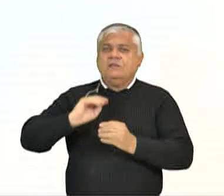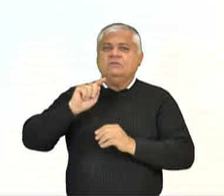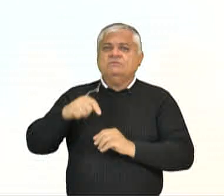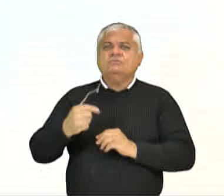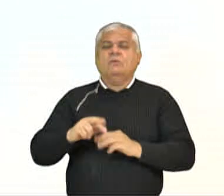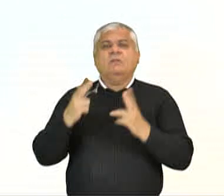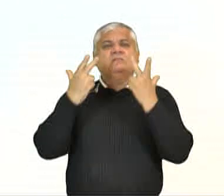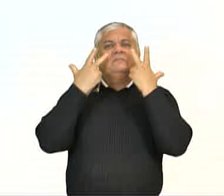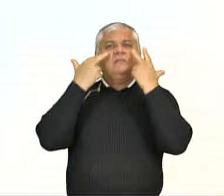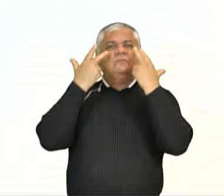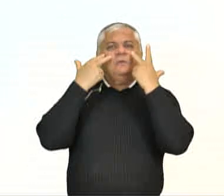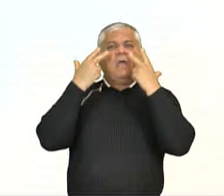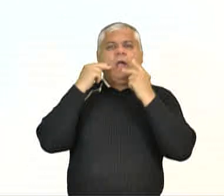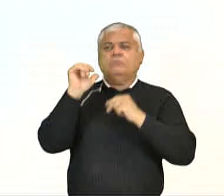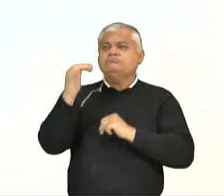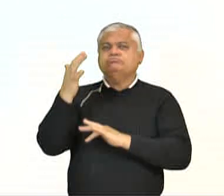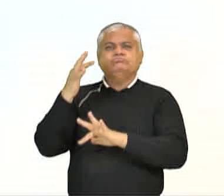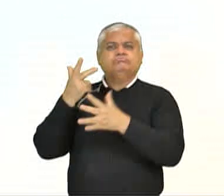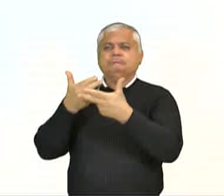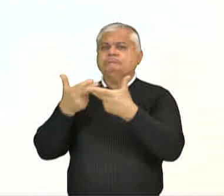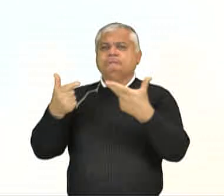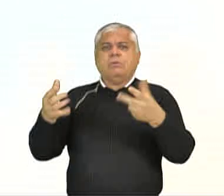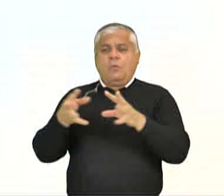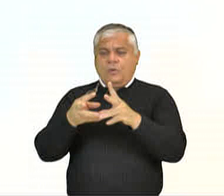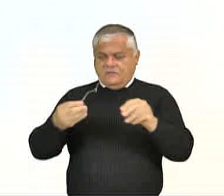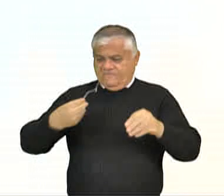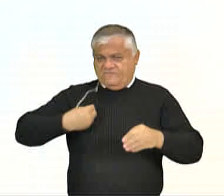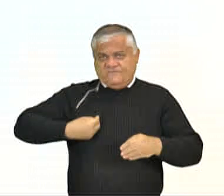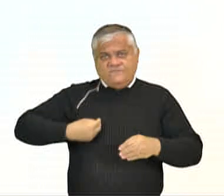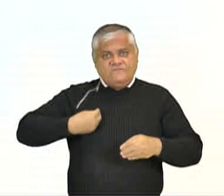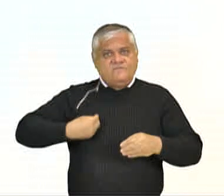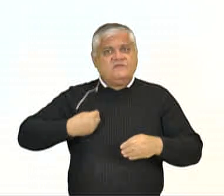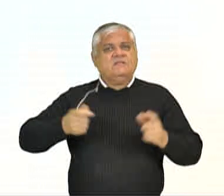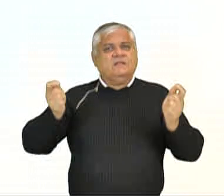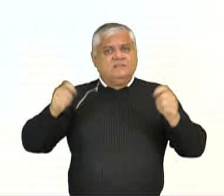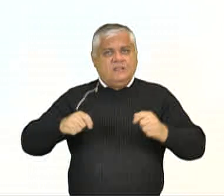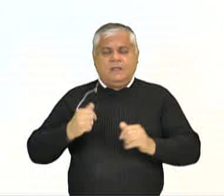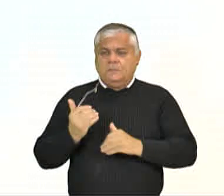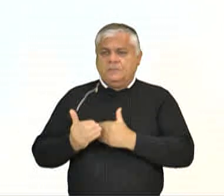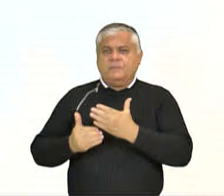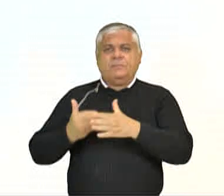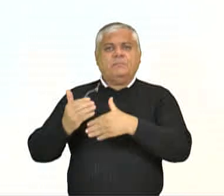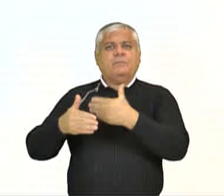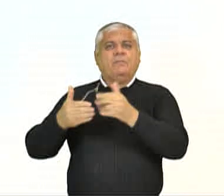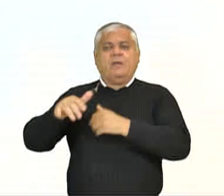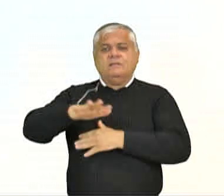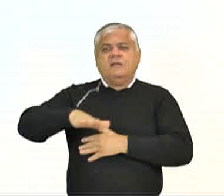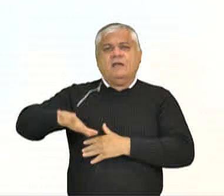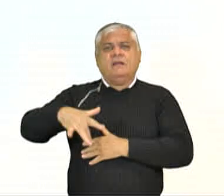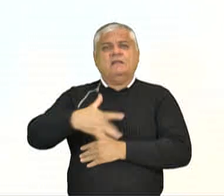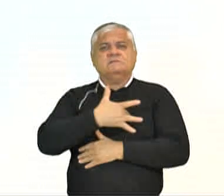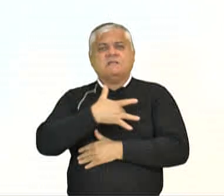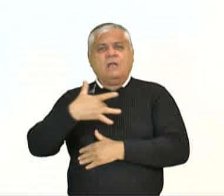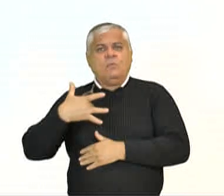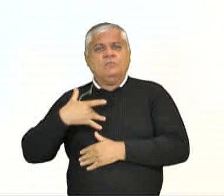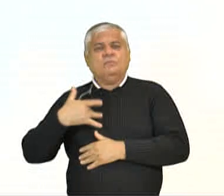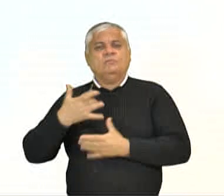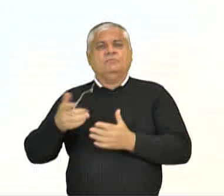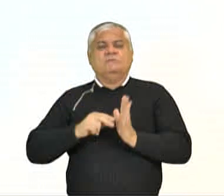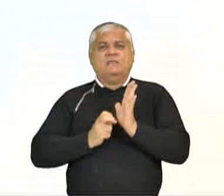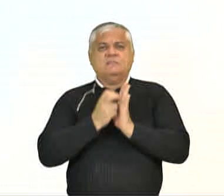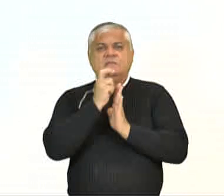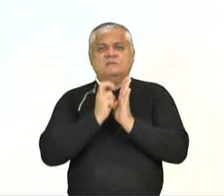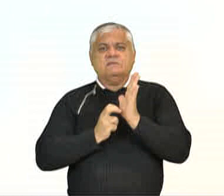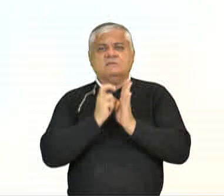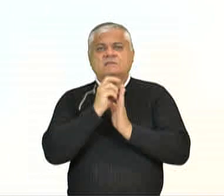natureza, auxilia na qualidade de vida e possibilita o avanço na área da saúde, energia,